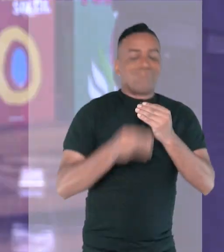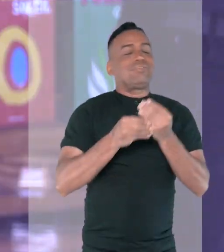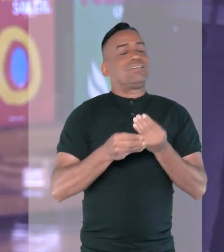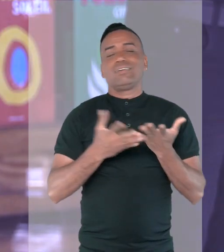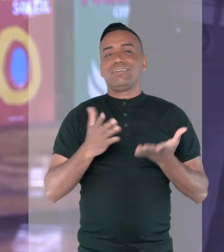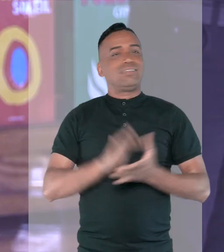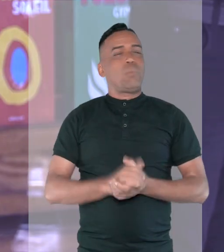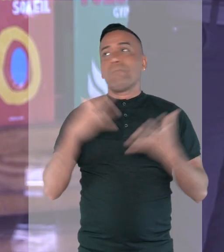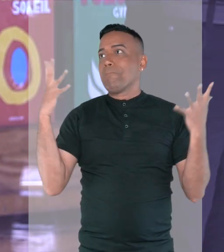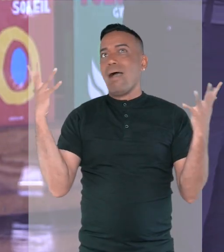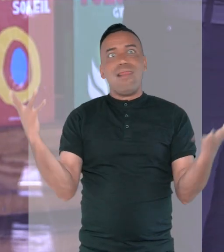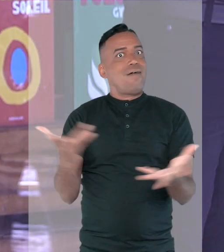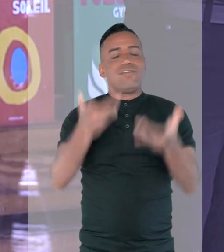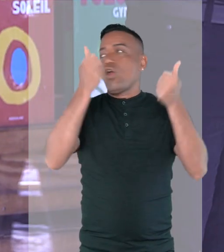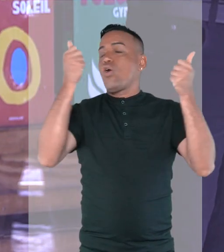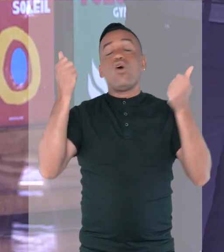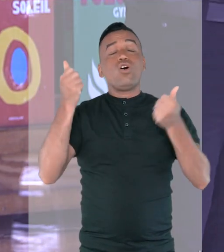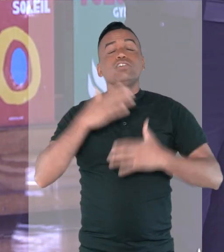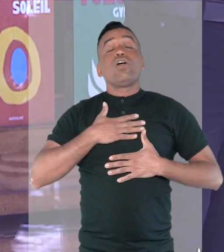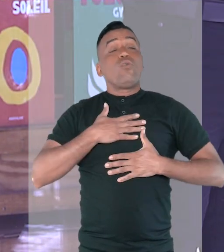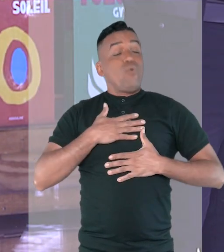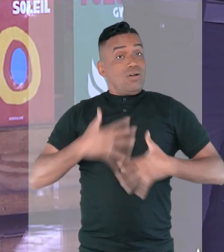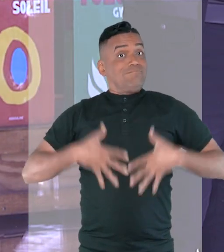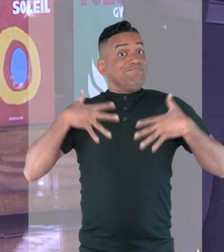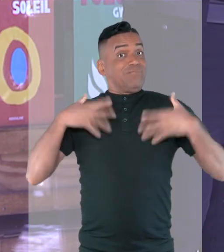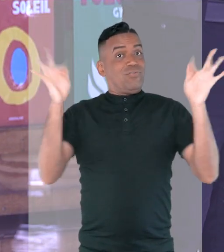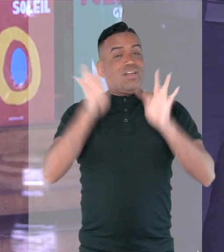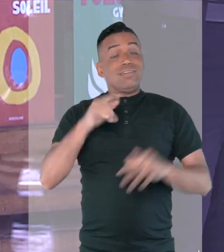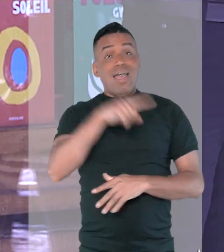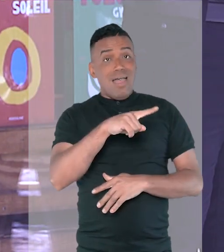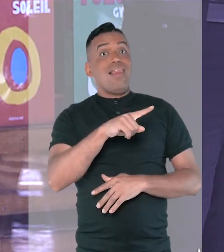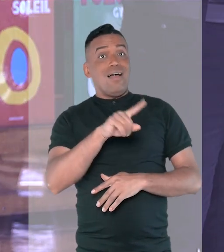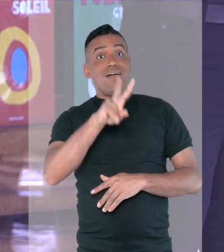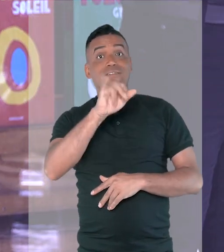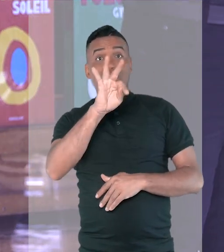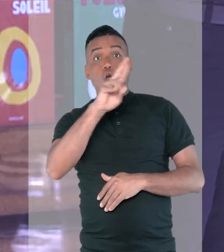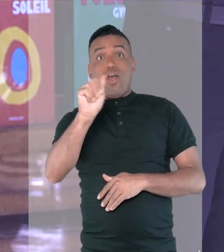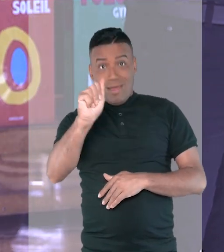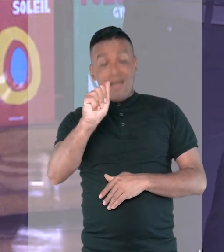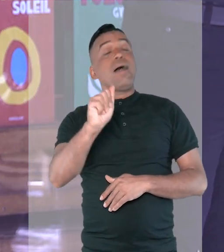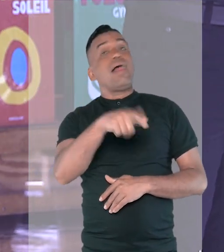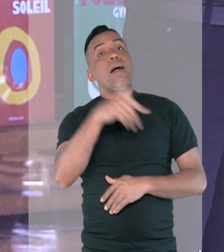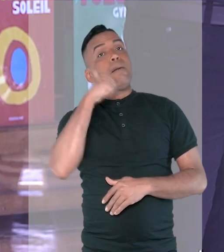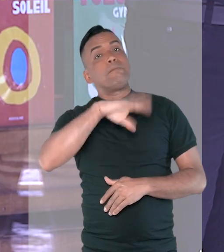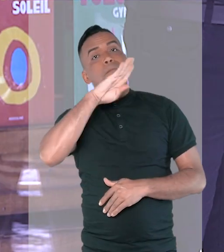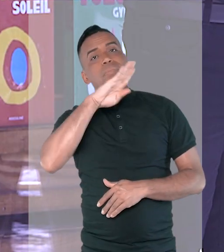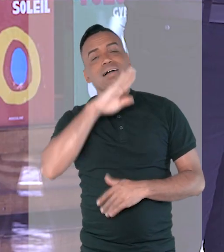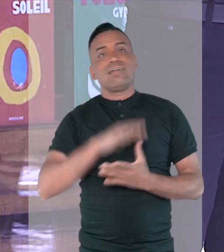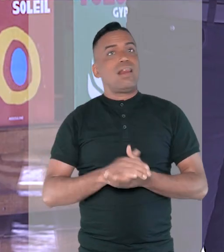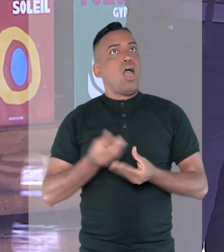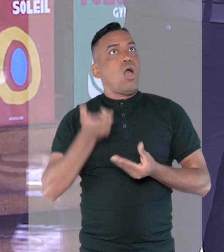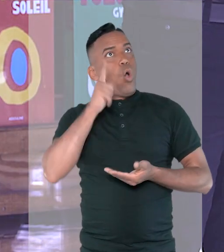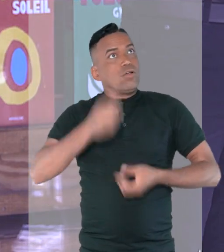E uma coisa muito preciosa que me deixou muito grata foi de que ela é mãe. E eu acho que